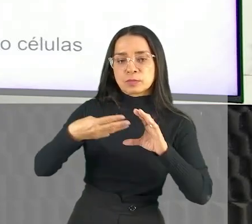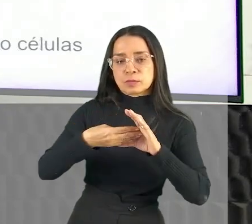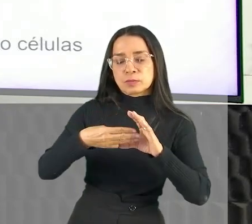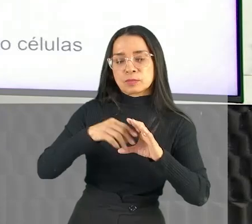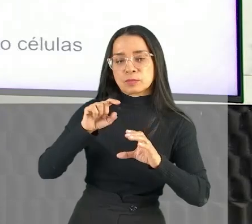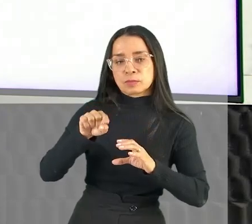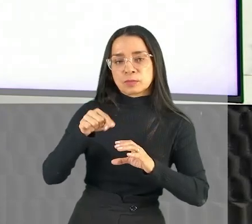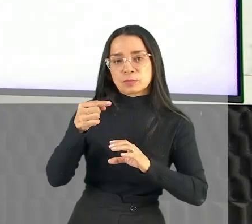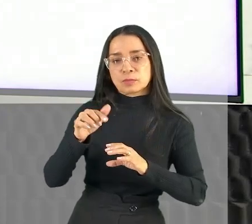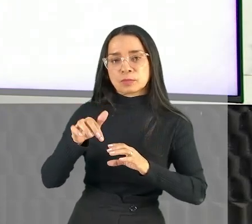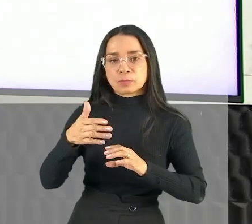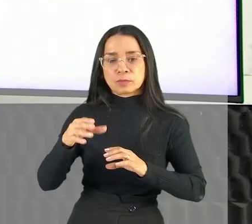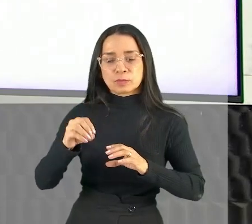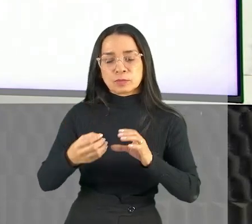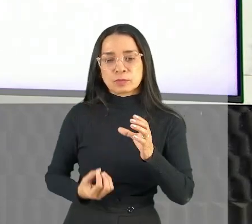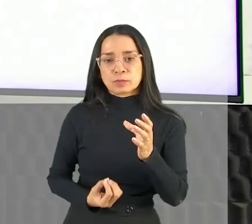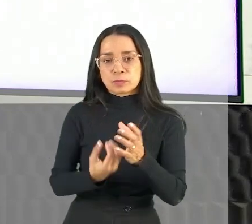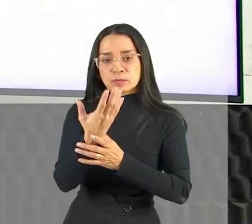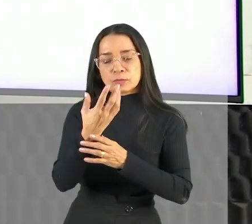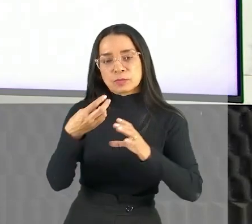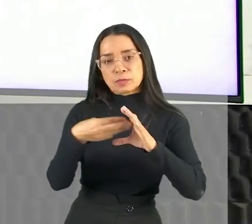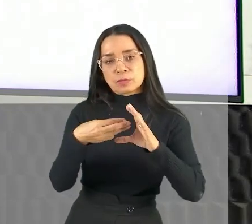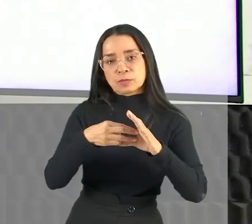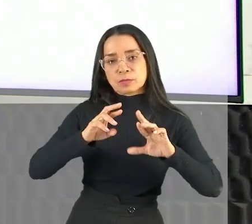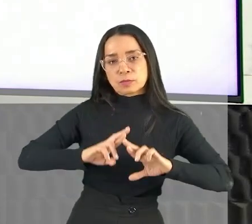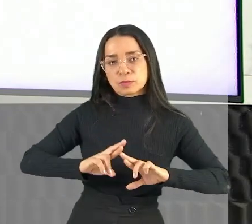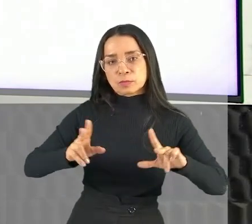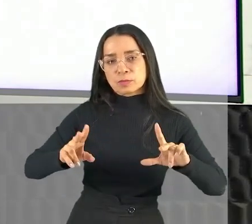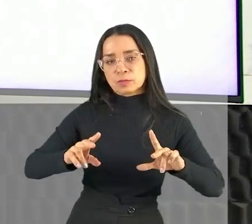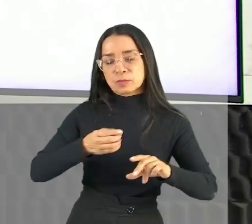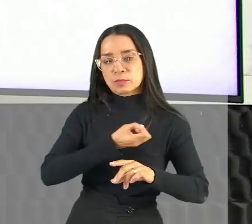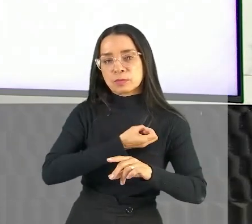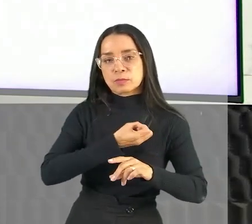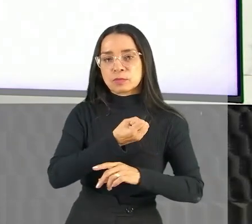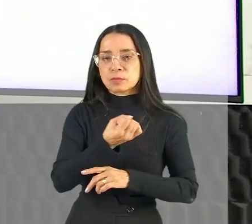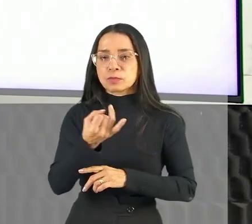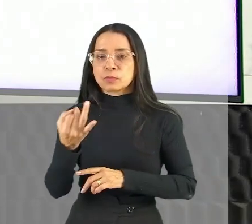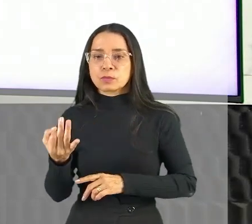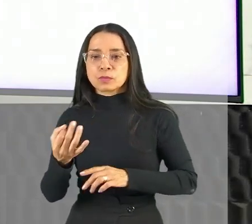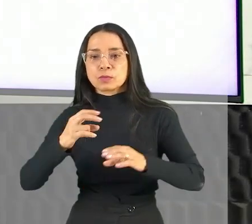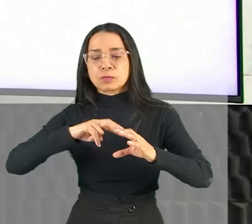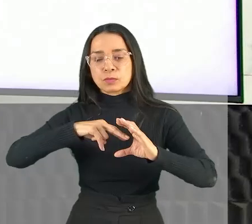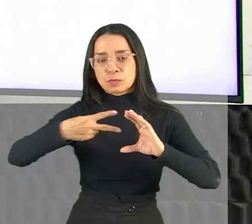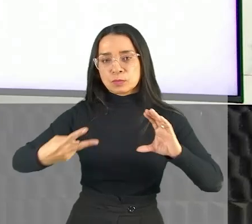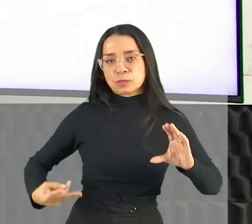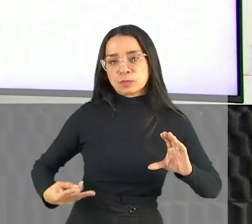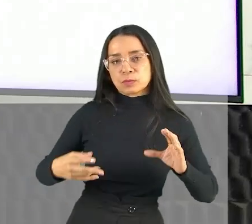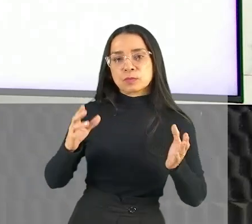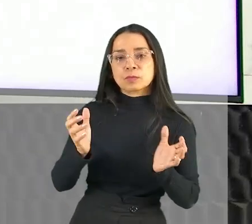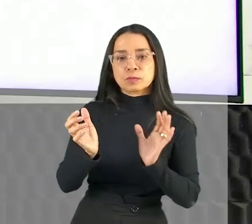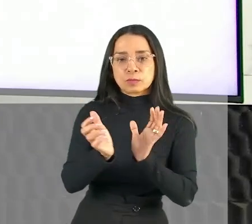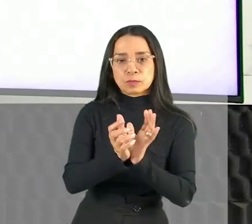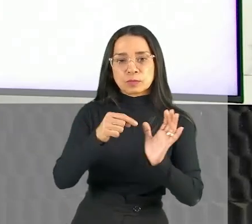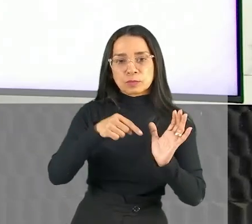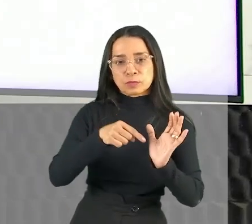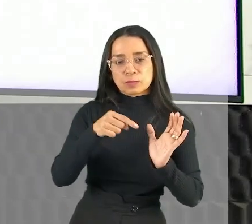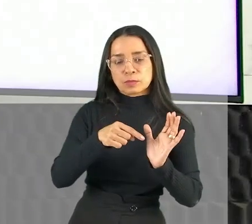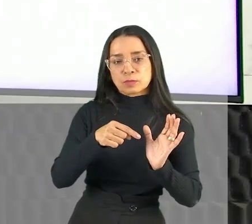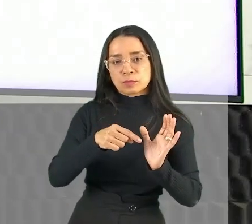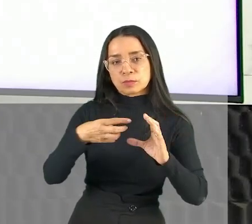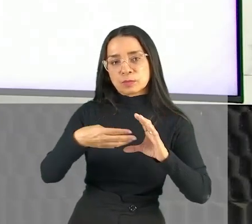fecundação, originarão células com diferentes números cromossômicos. Nesse grupo, as